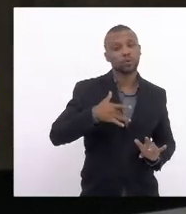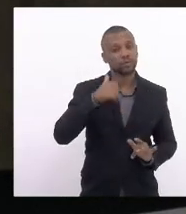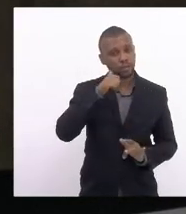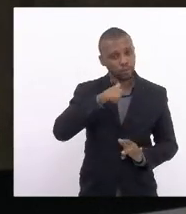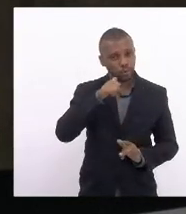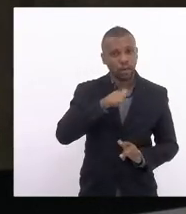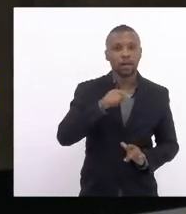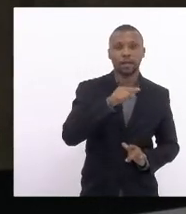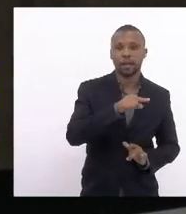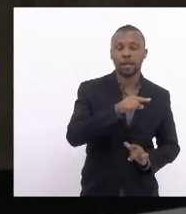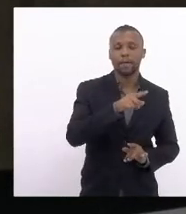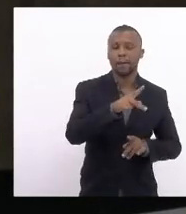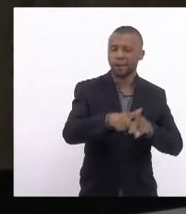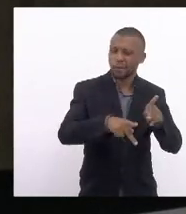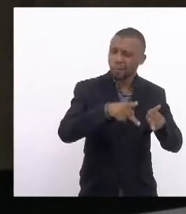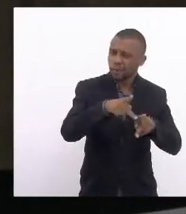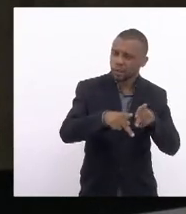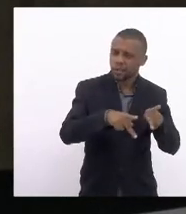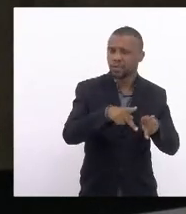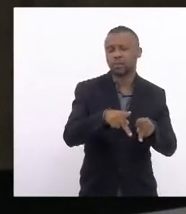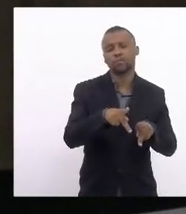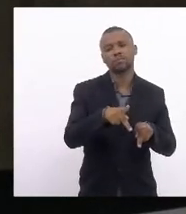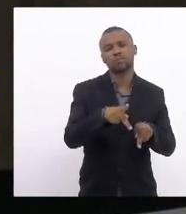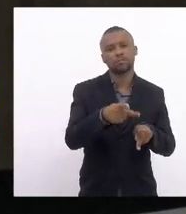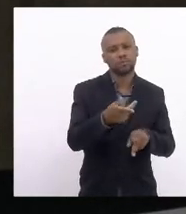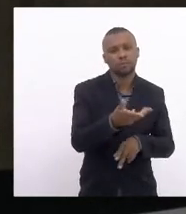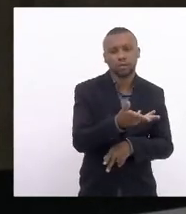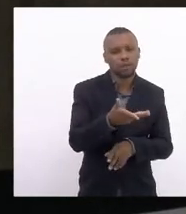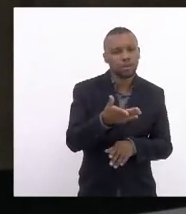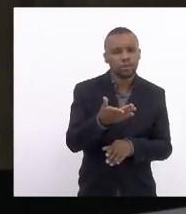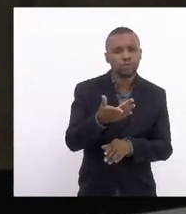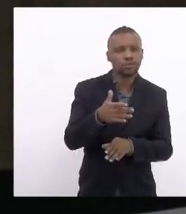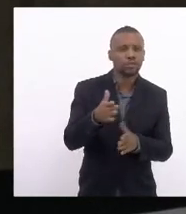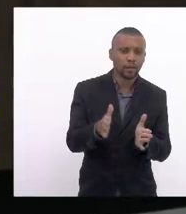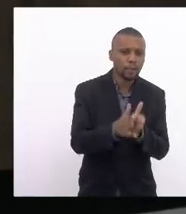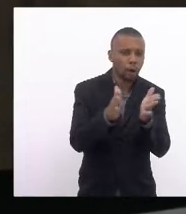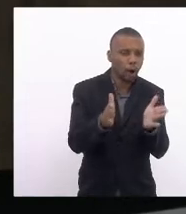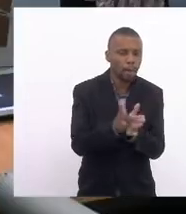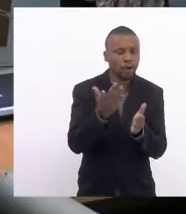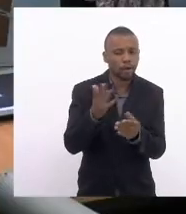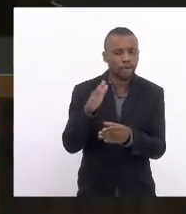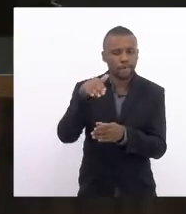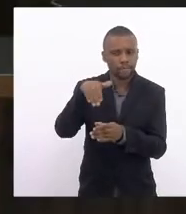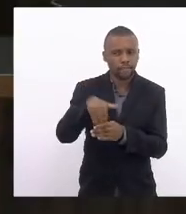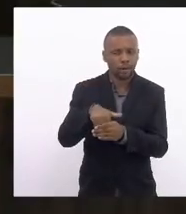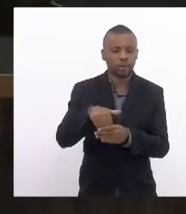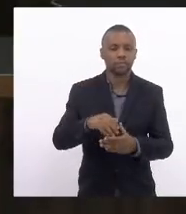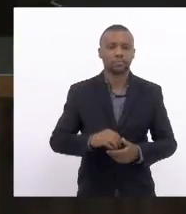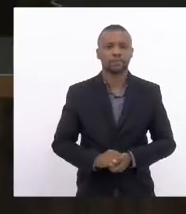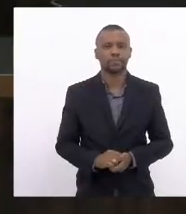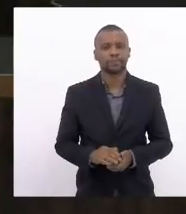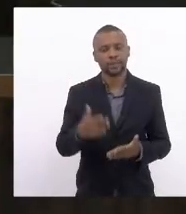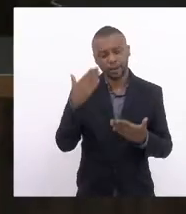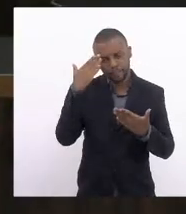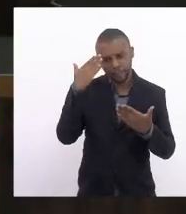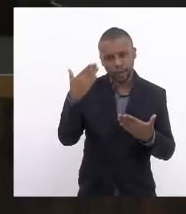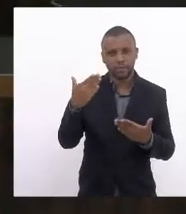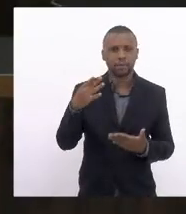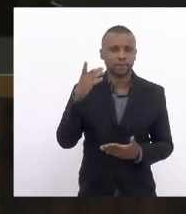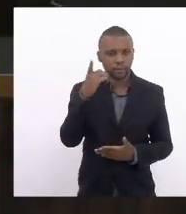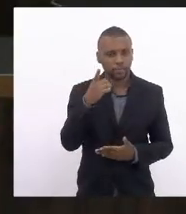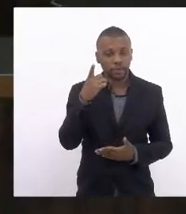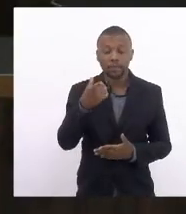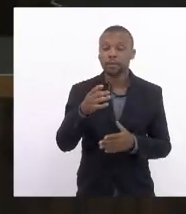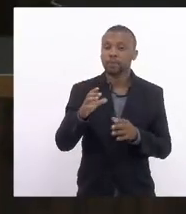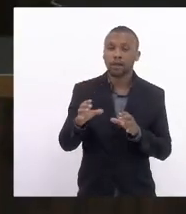População em Situação de Rua. É o voto, senhor presidente. Obrigado, deputado Luiz Paulo. Deputado, pela Comissão